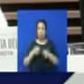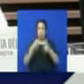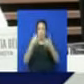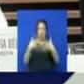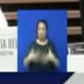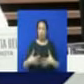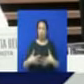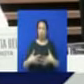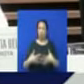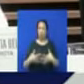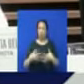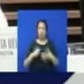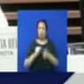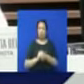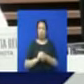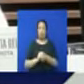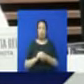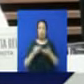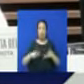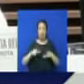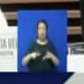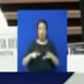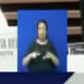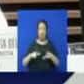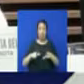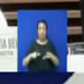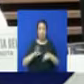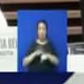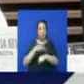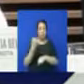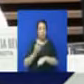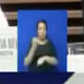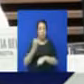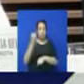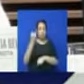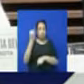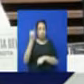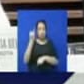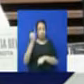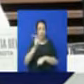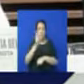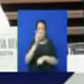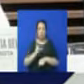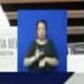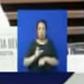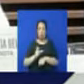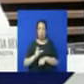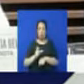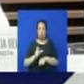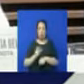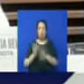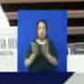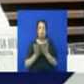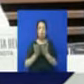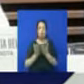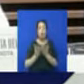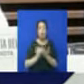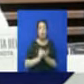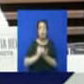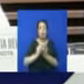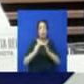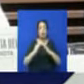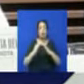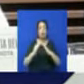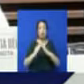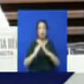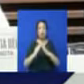lar. Eu tive um pequeno atraso e não poderei compor toda essa sessão, pois o meu